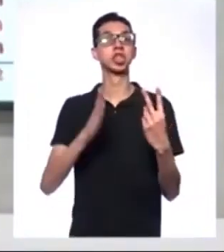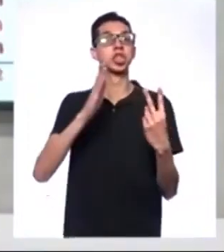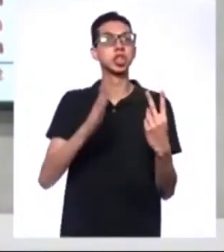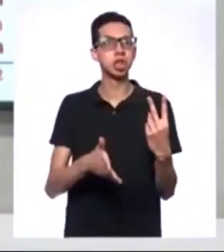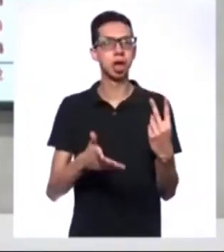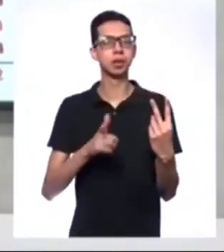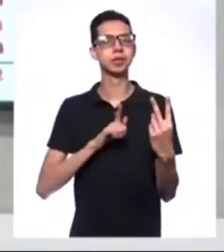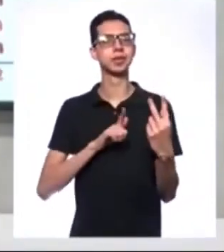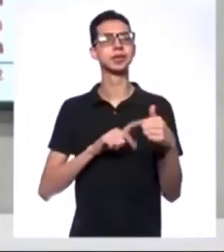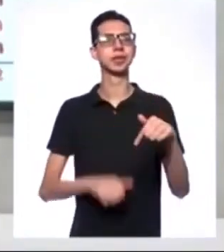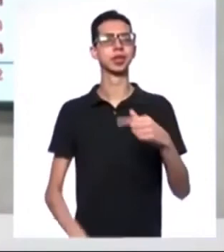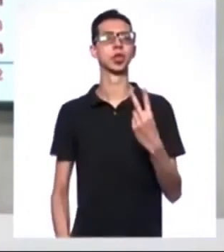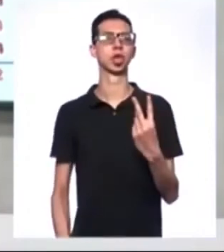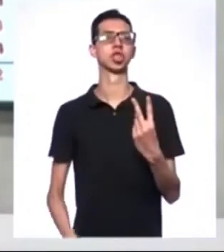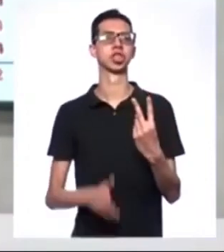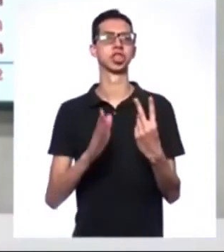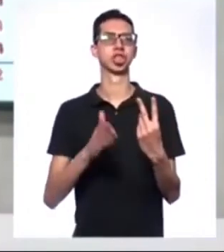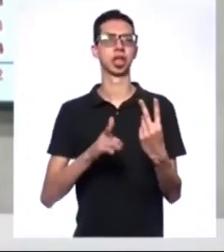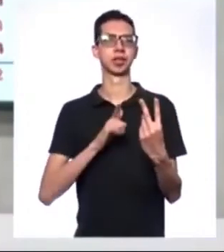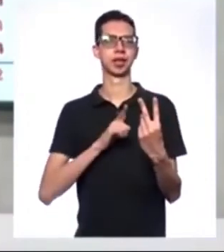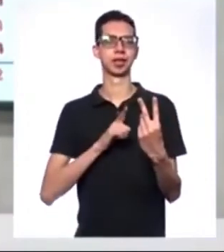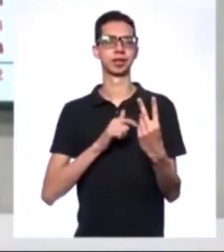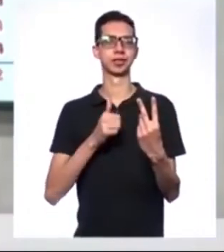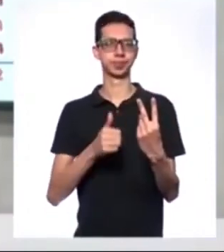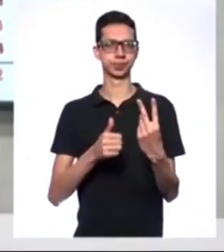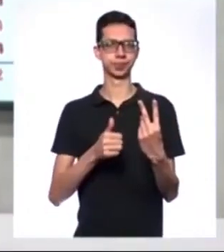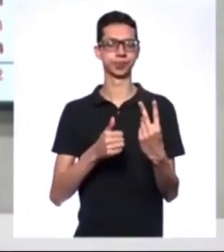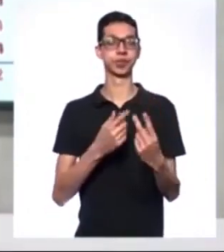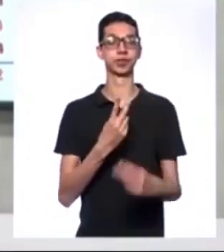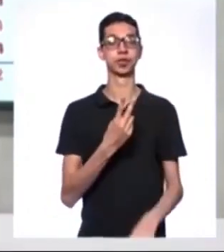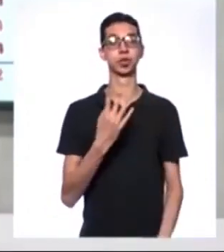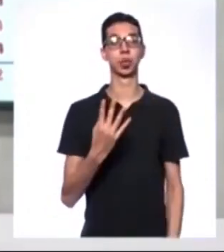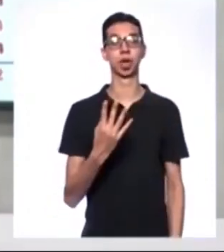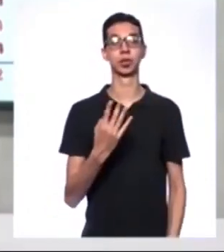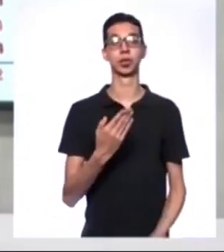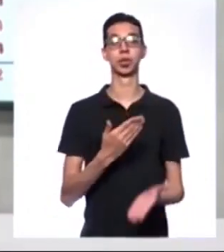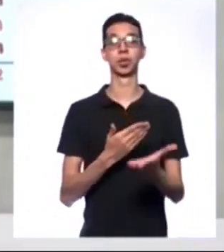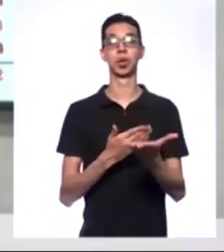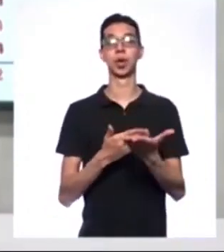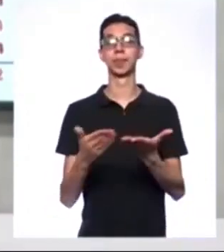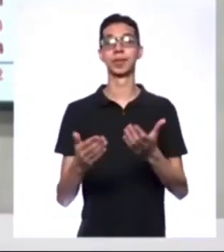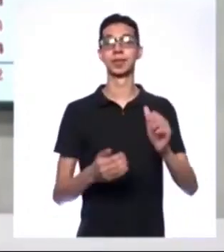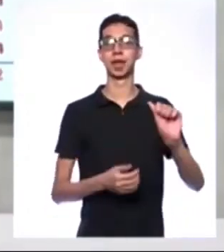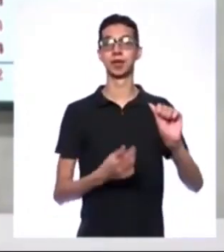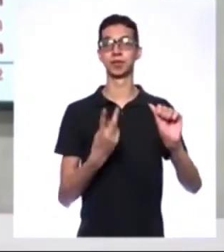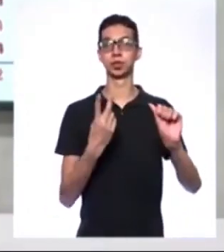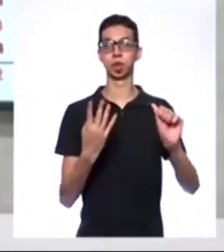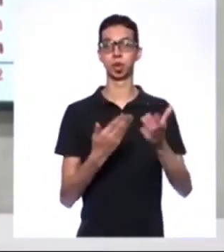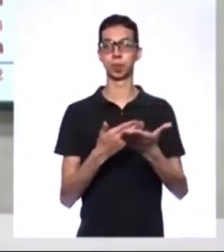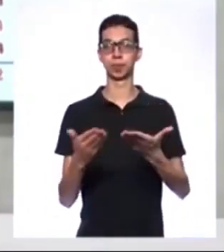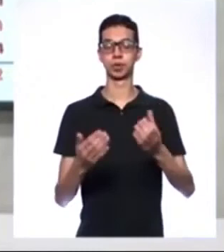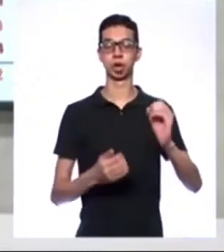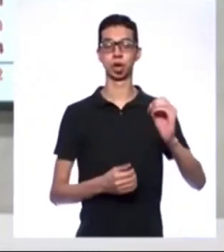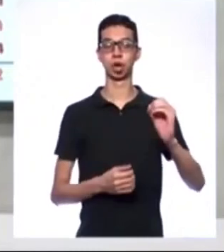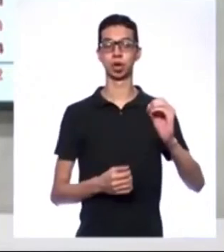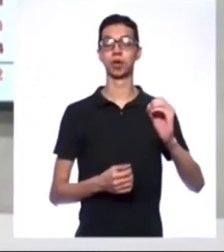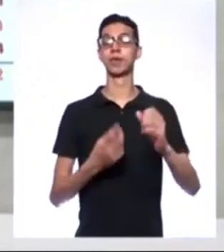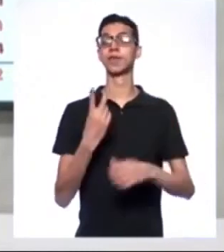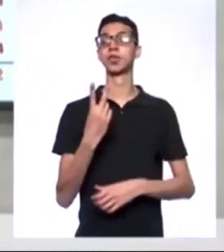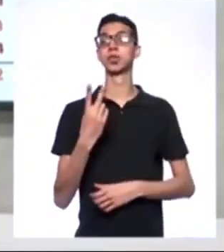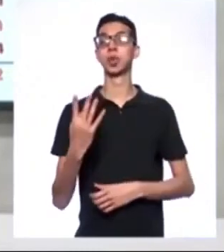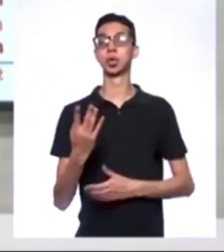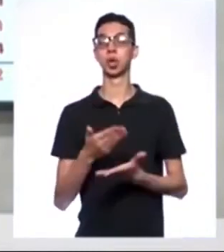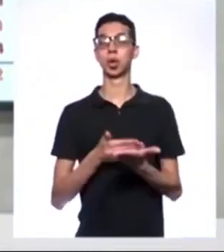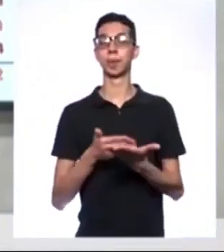já existem 72 anagramas né 24 começam com aro 24 começam bom Ó 24